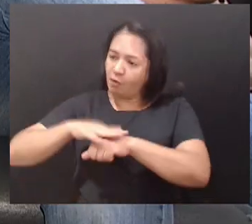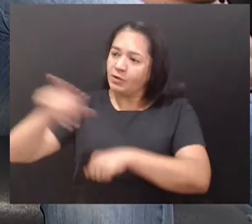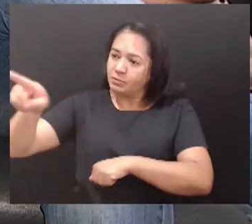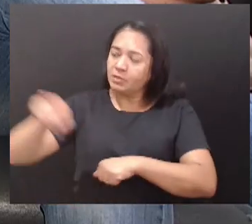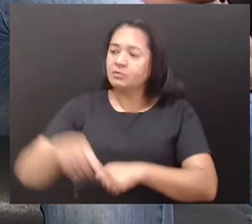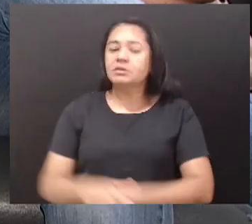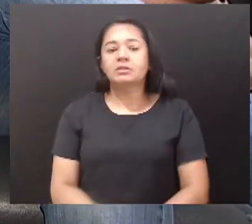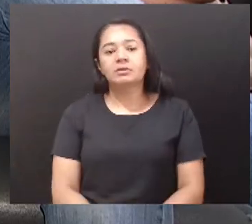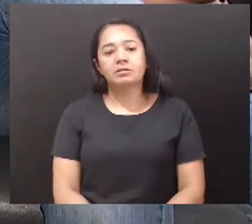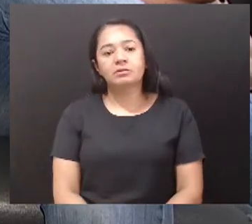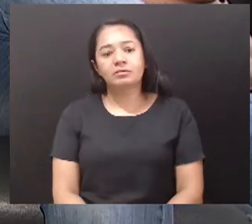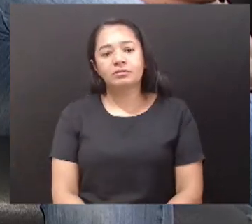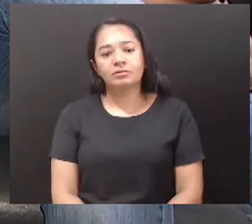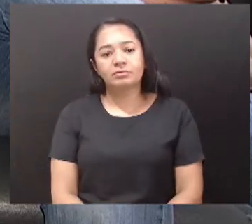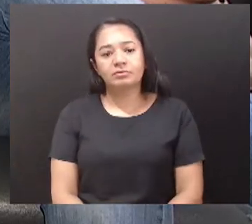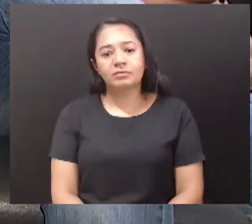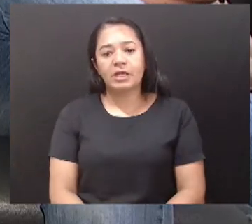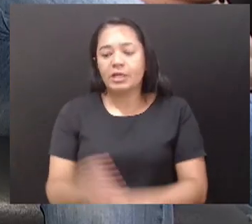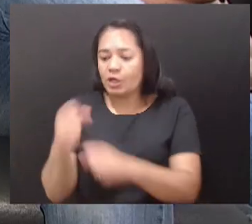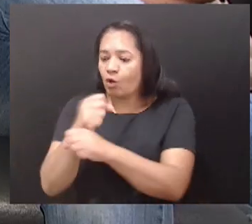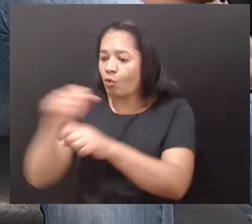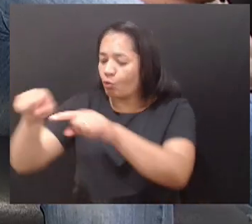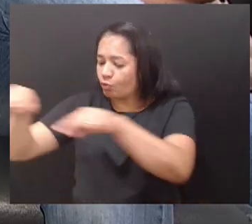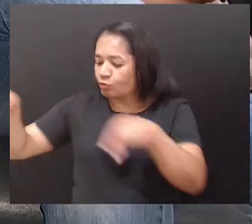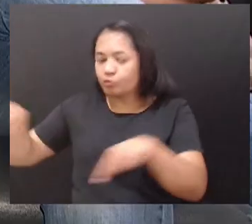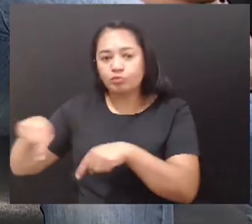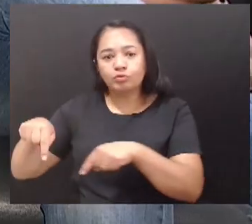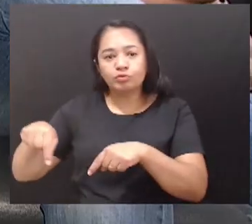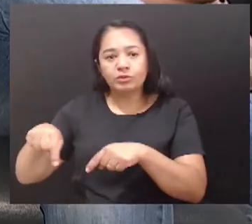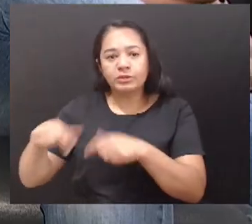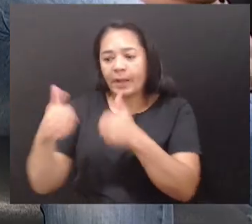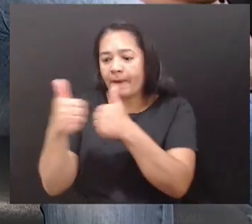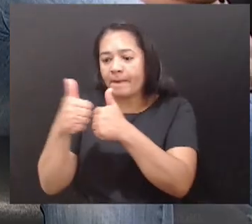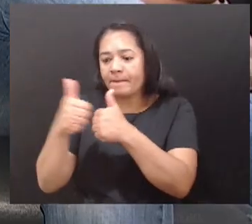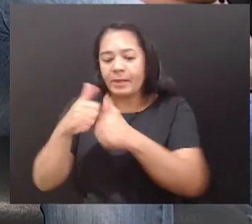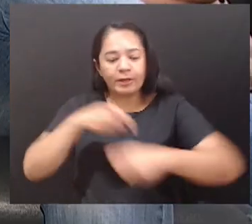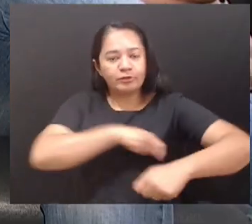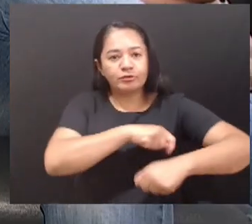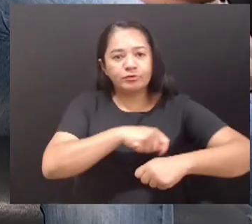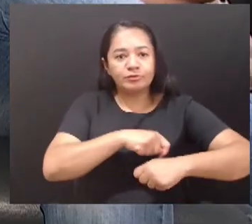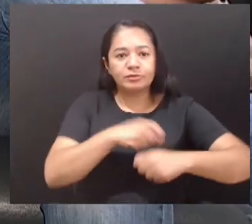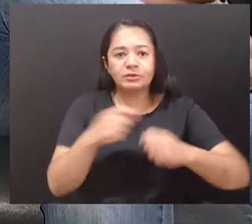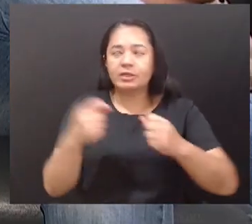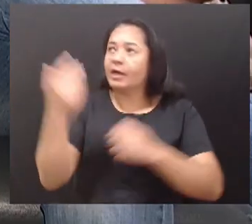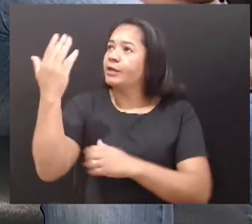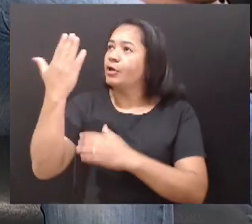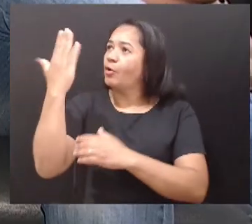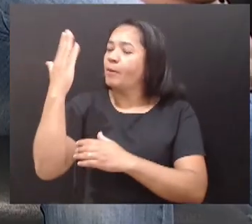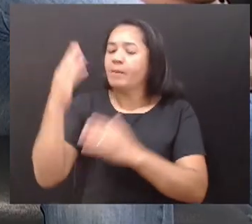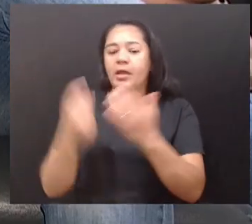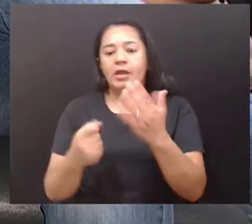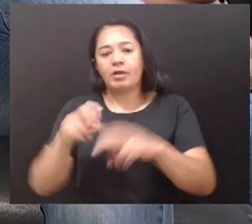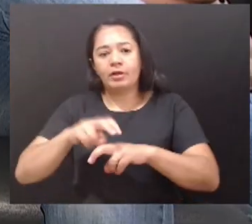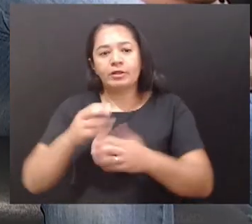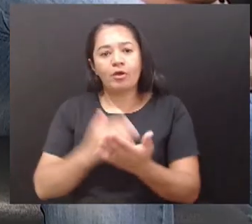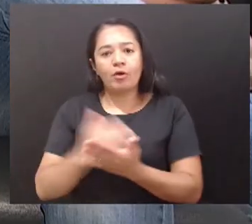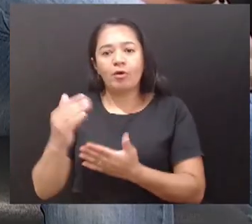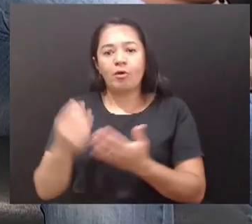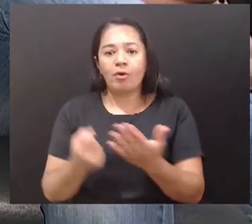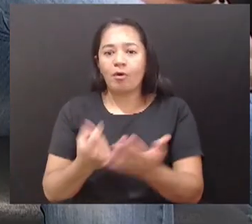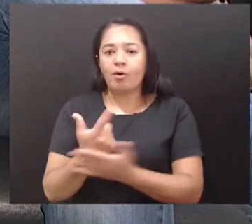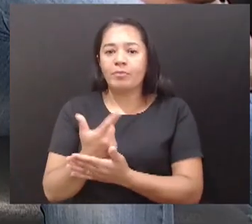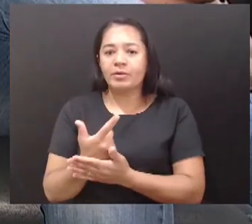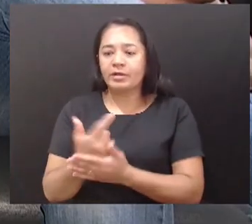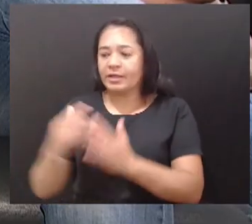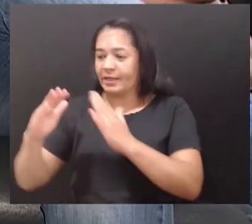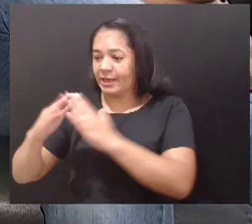Aí onde ele construiu para mim um salão do lado da cozinha, aí comprei um espelho, uma cadeira e é onde tudo começou. Começou no fundo de casa, então? É, fundo